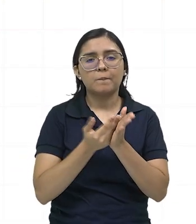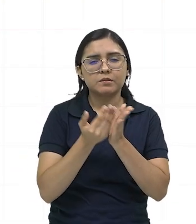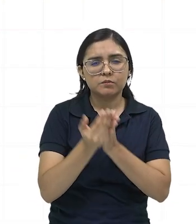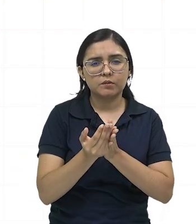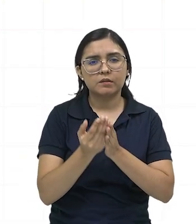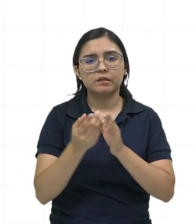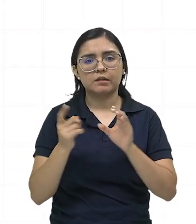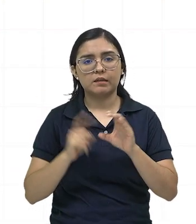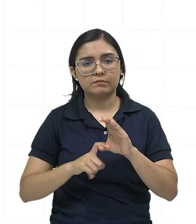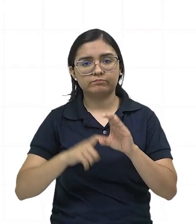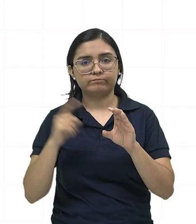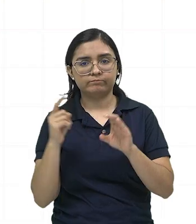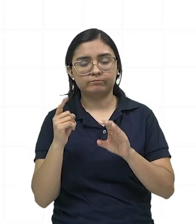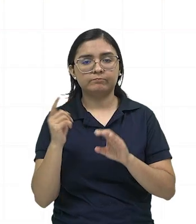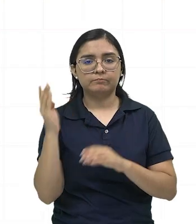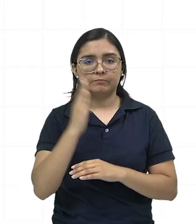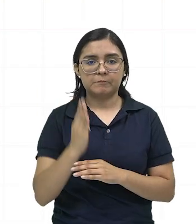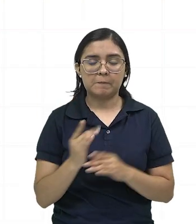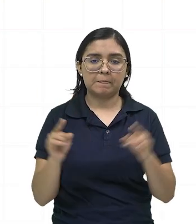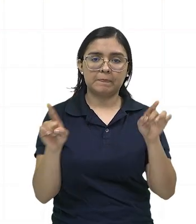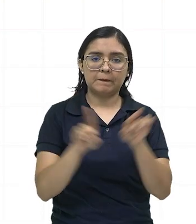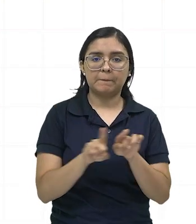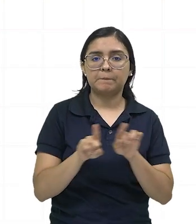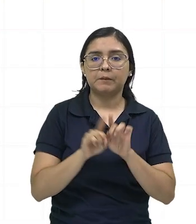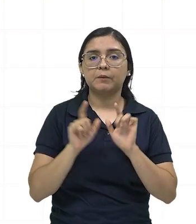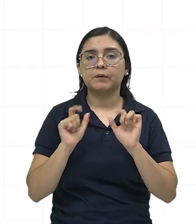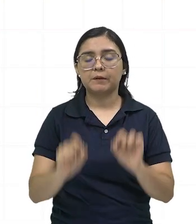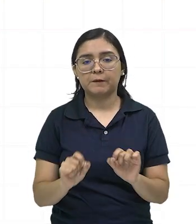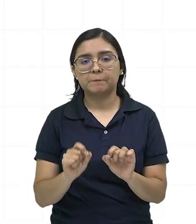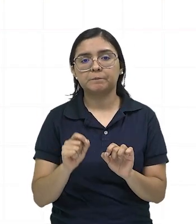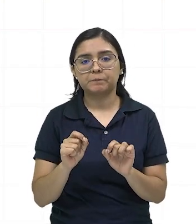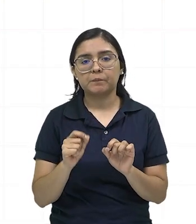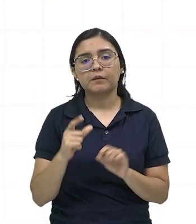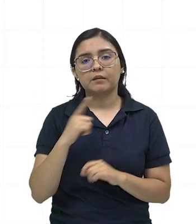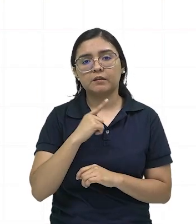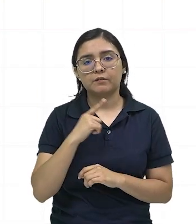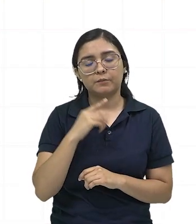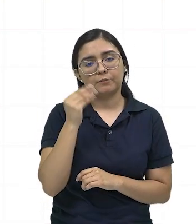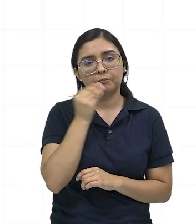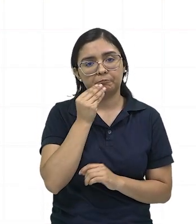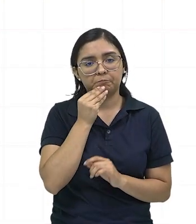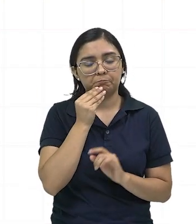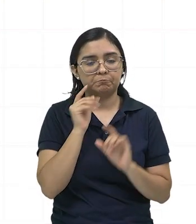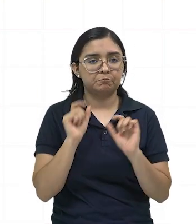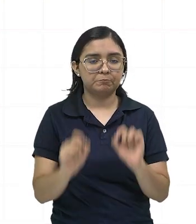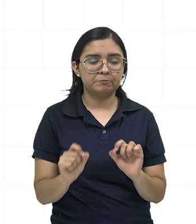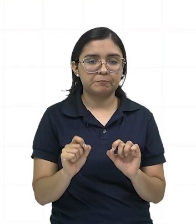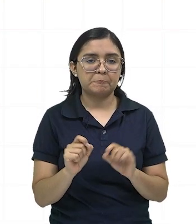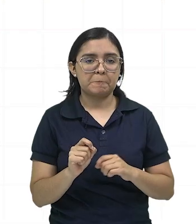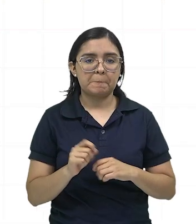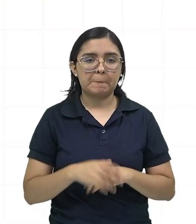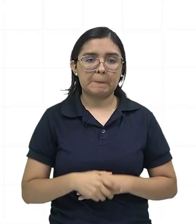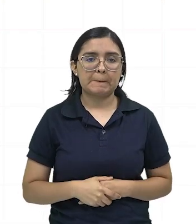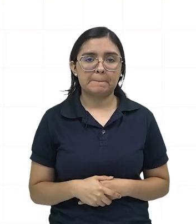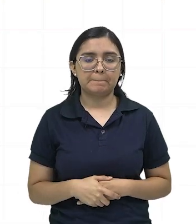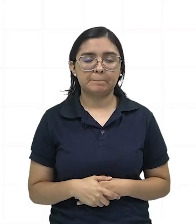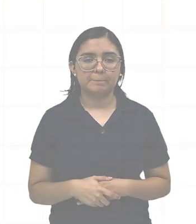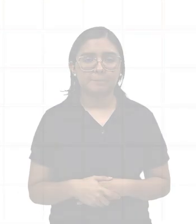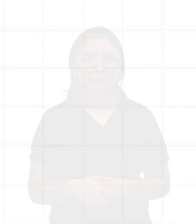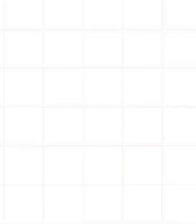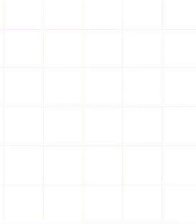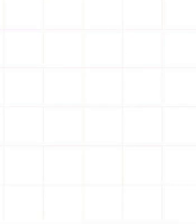independência, além, claro, de trazer consigo, né, a sensação de que era